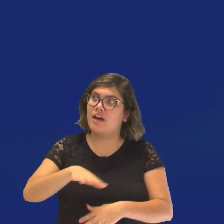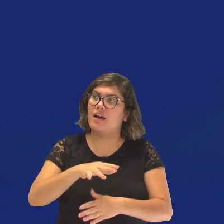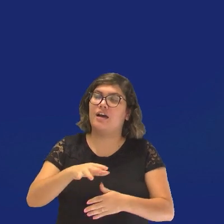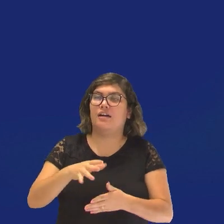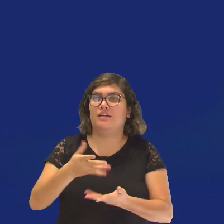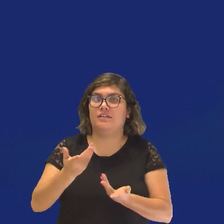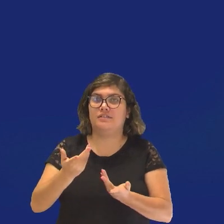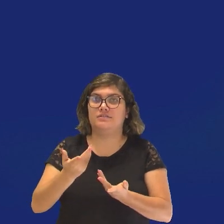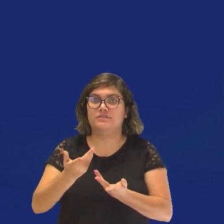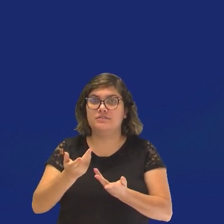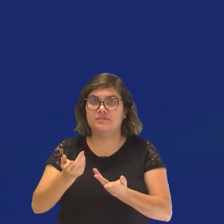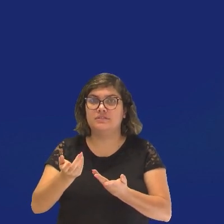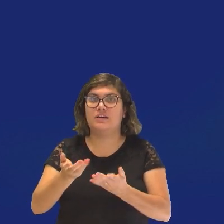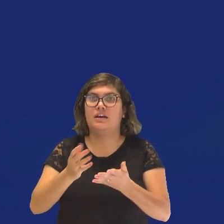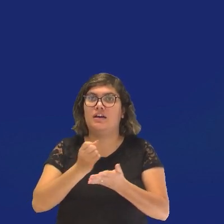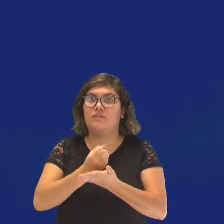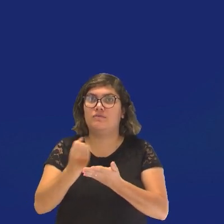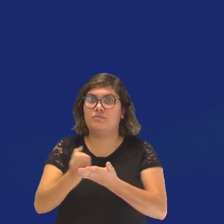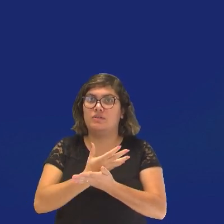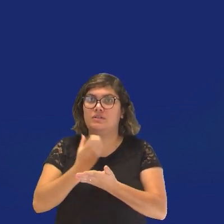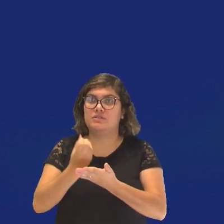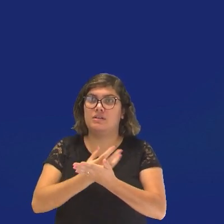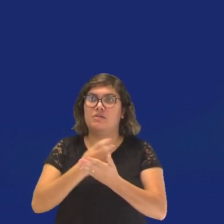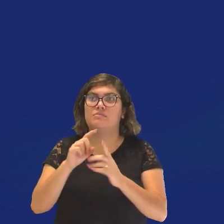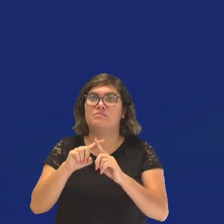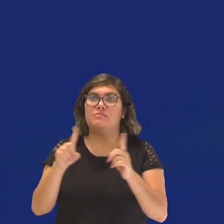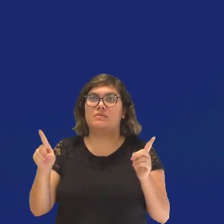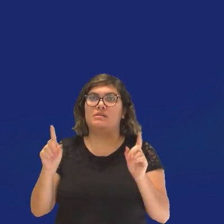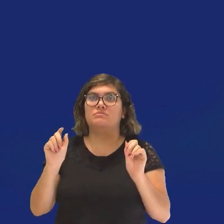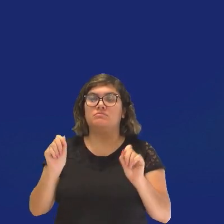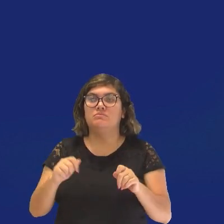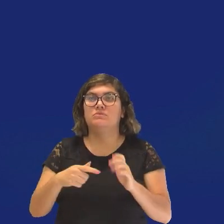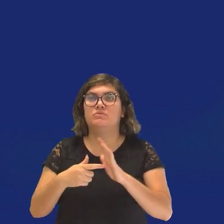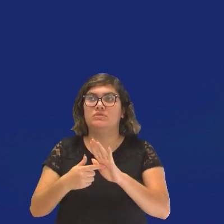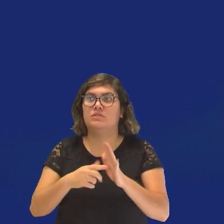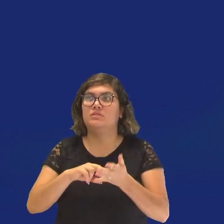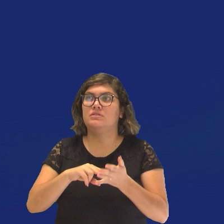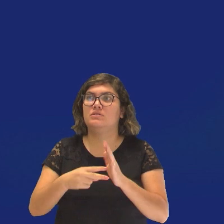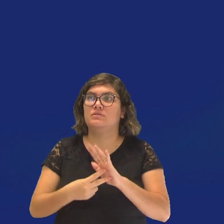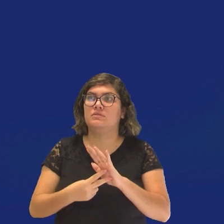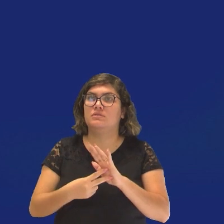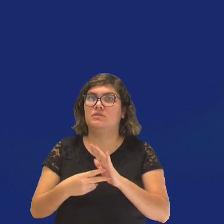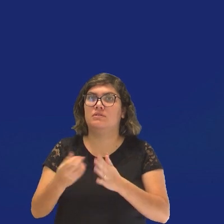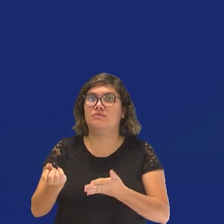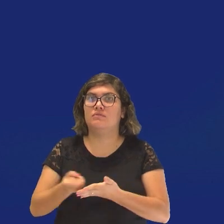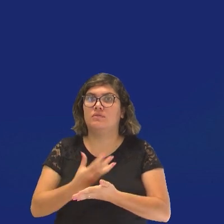pode ser um termo novo, né? O que é a tal da fluência? Anthony, para onde que tem que apontar?